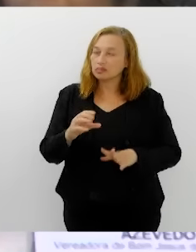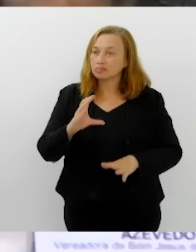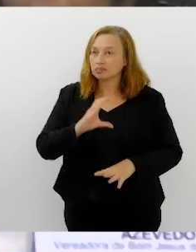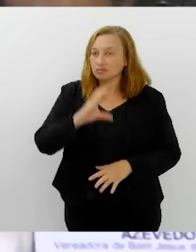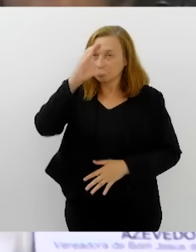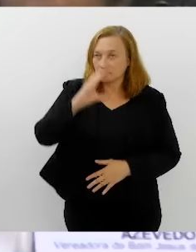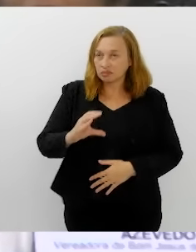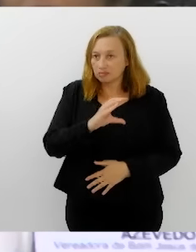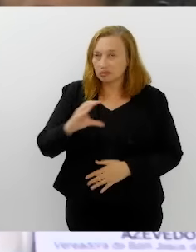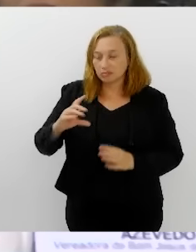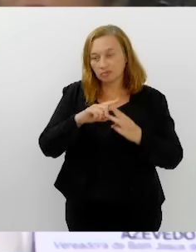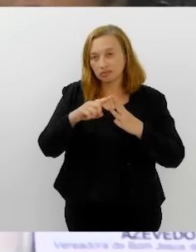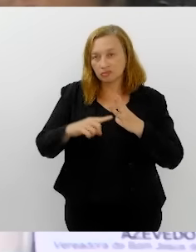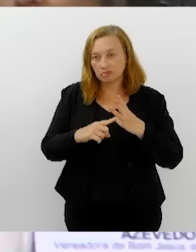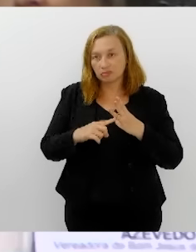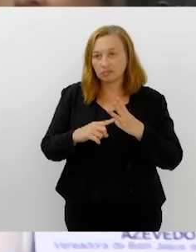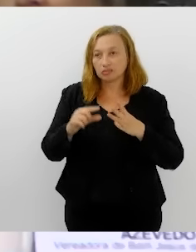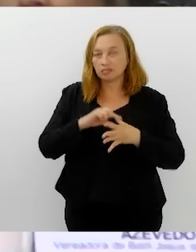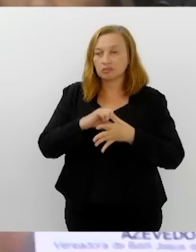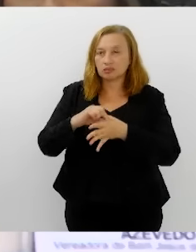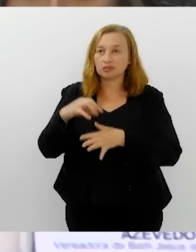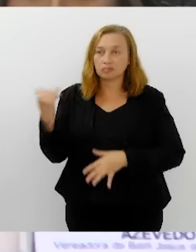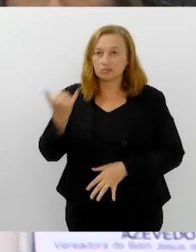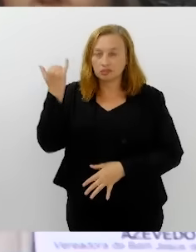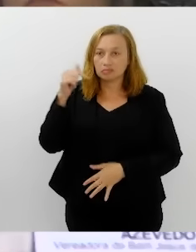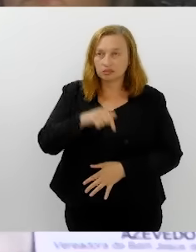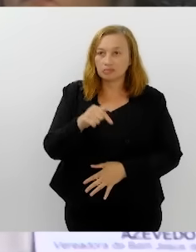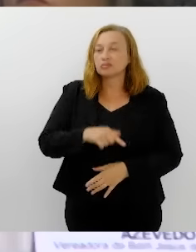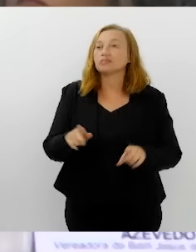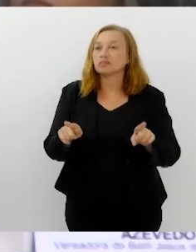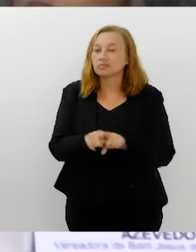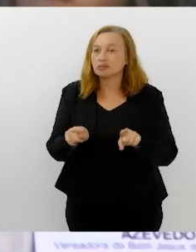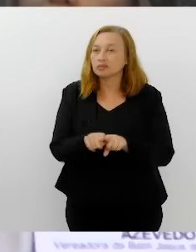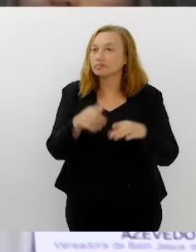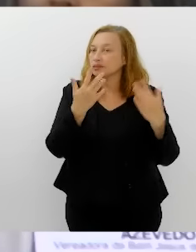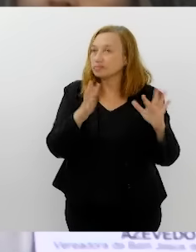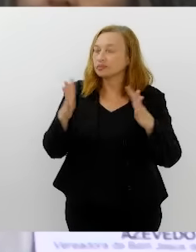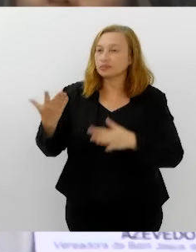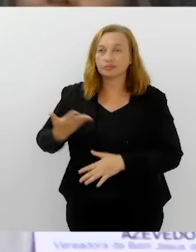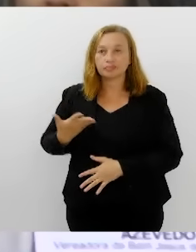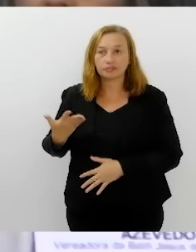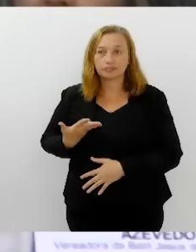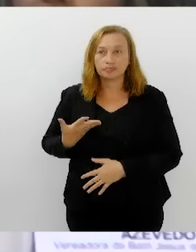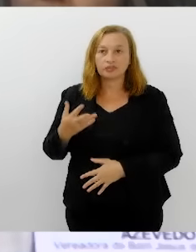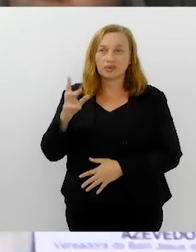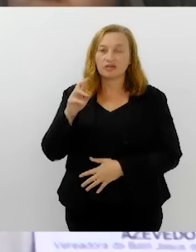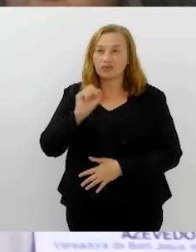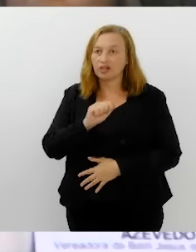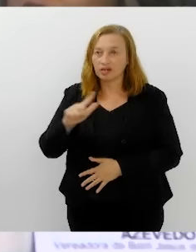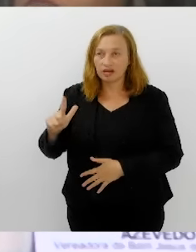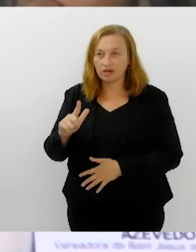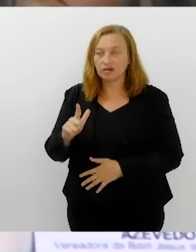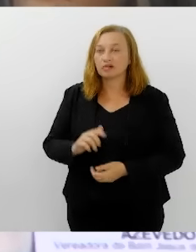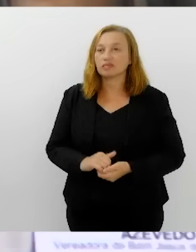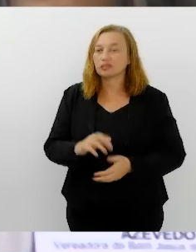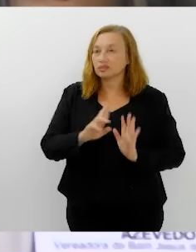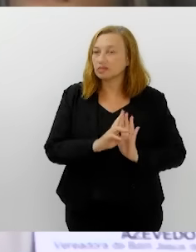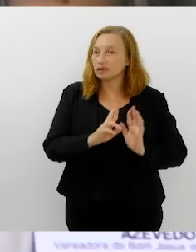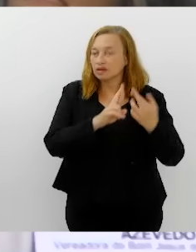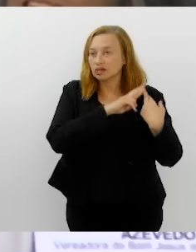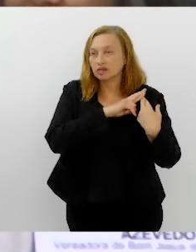importantes líderes aqui. Cumprimento também meu caríssimo amigo Rafael Moreira, que é um dos responsáveis por